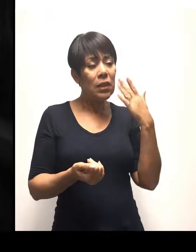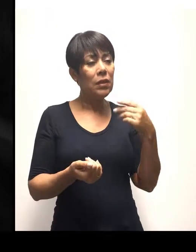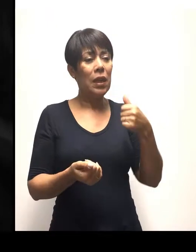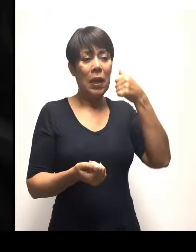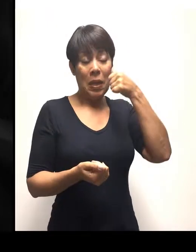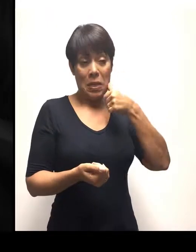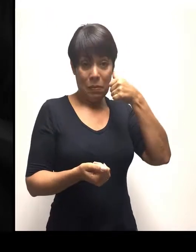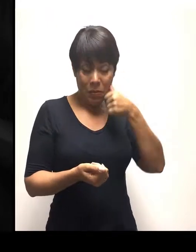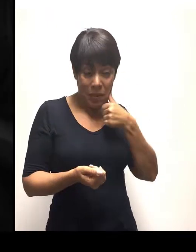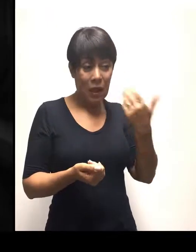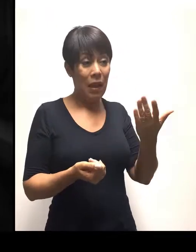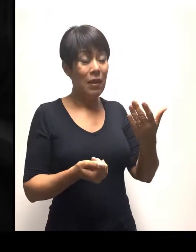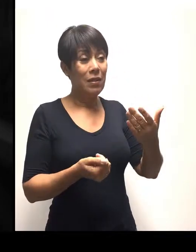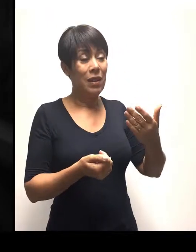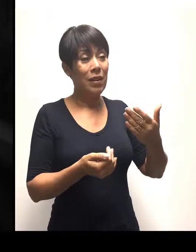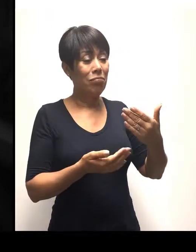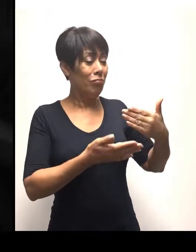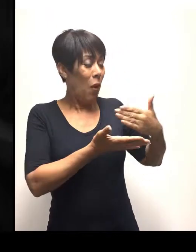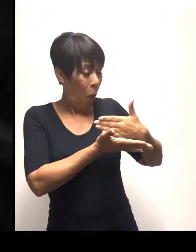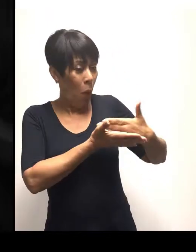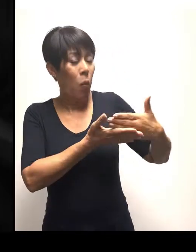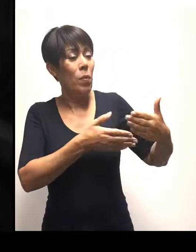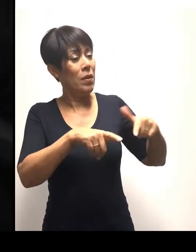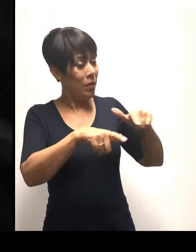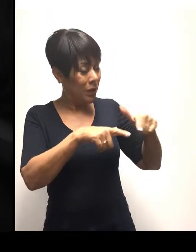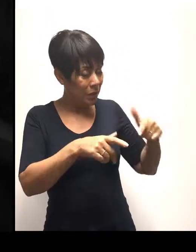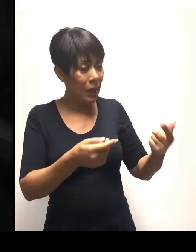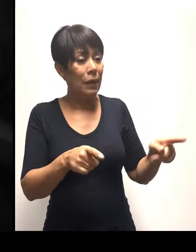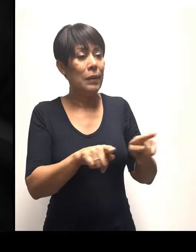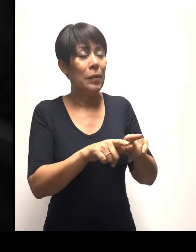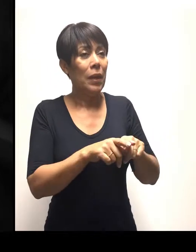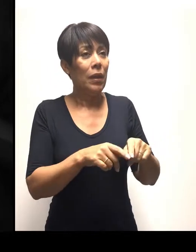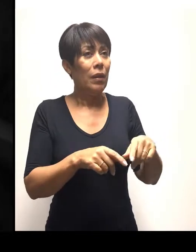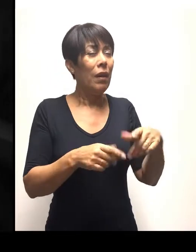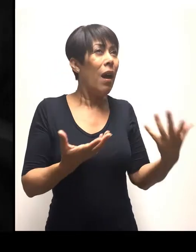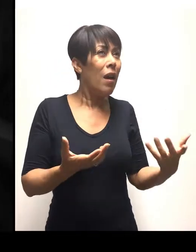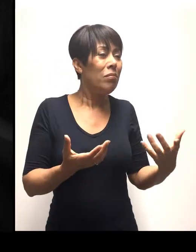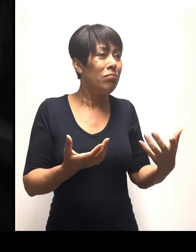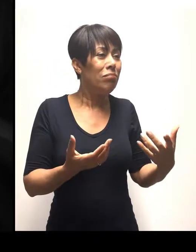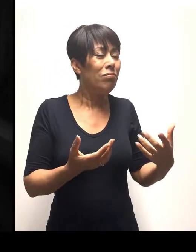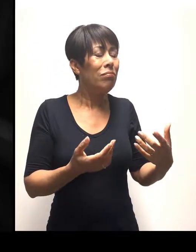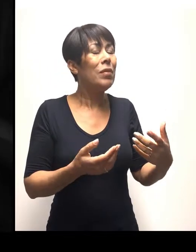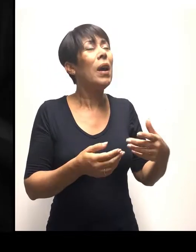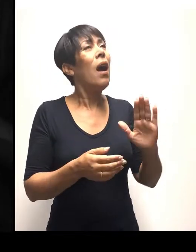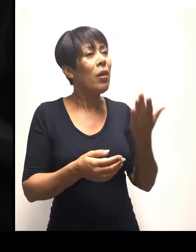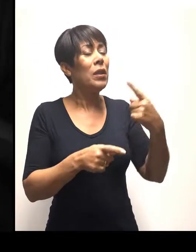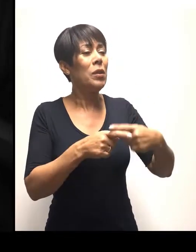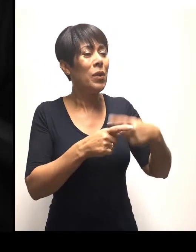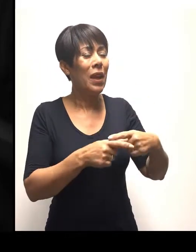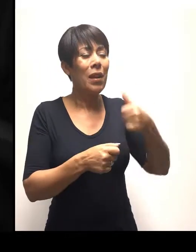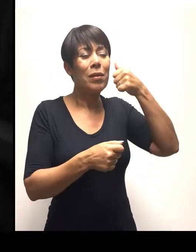essas mulheres, né, foram pioneiras, né? Eu acho que isso também é muito fruto do exercício